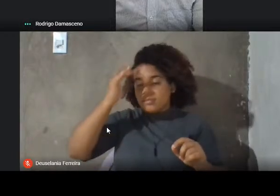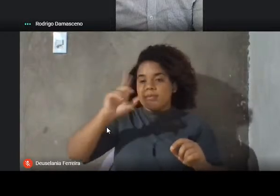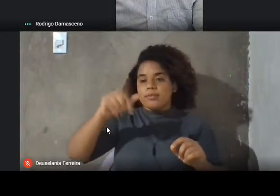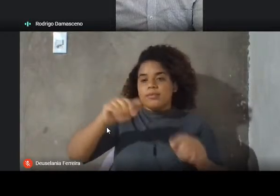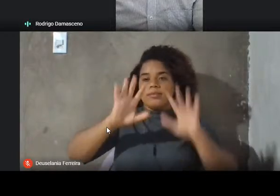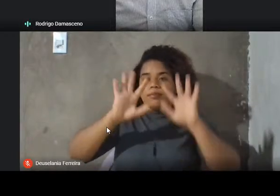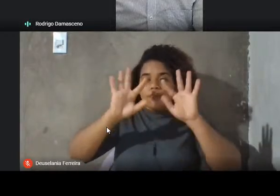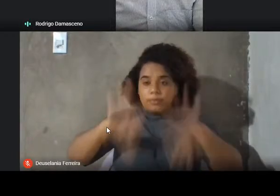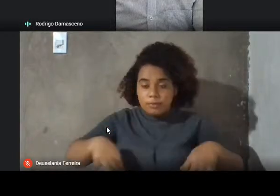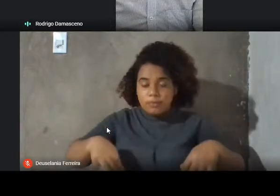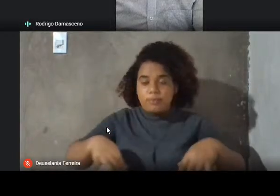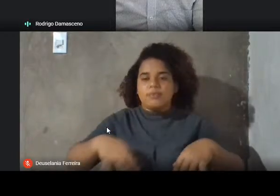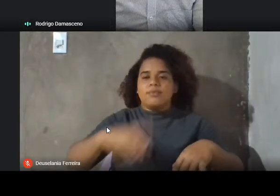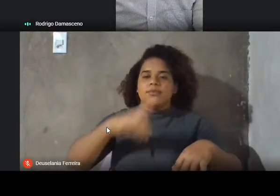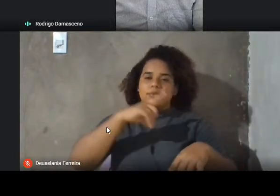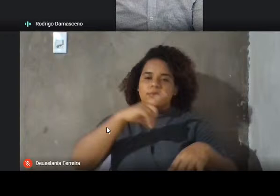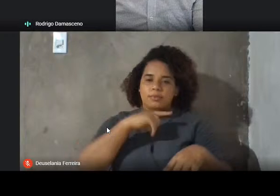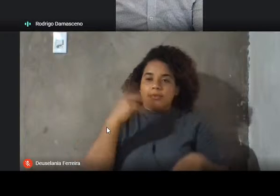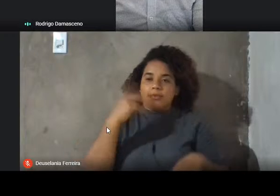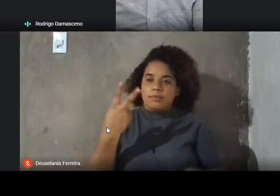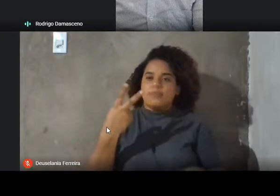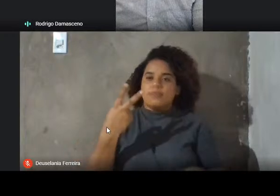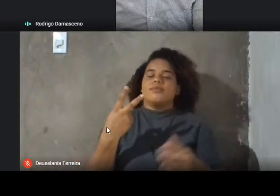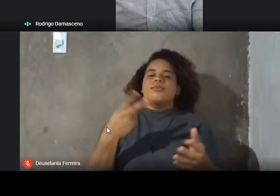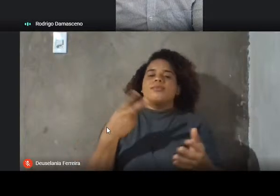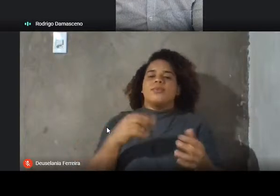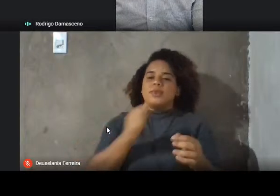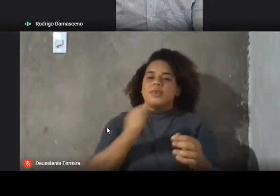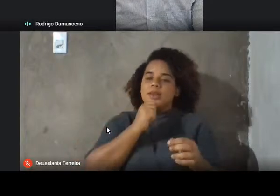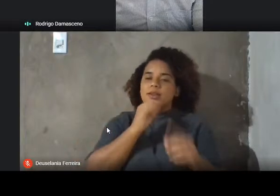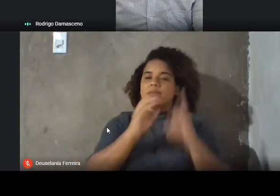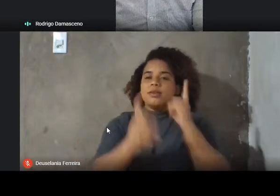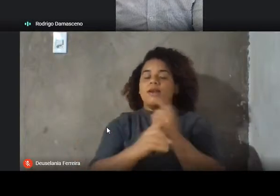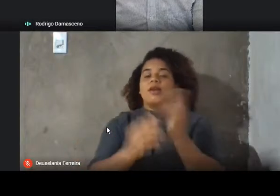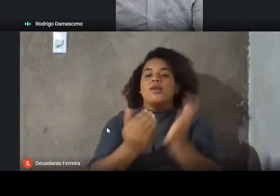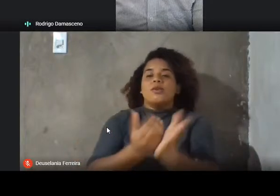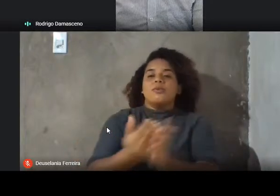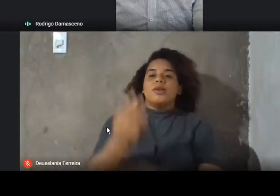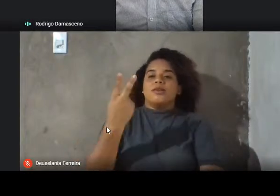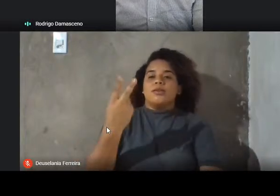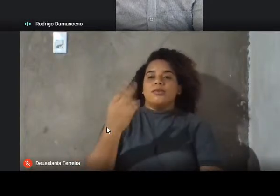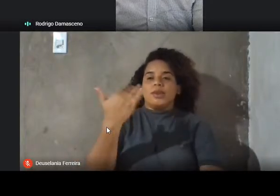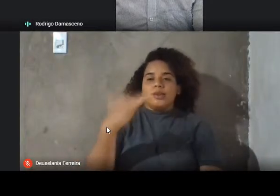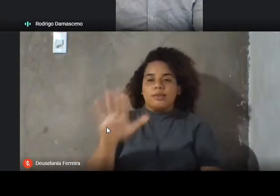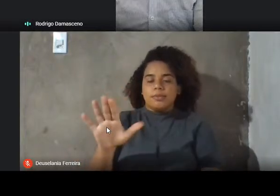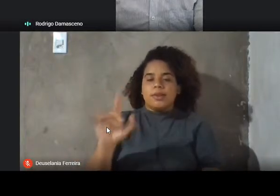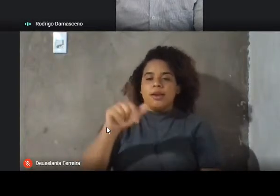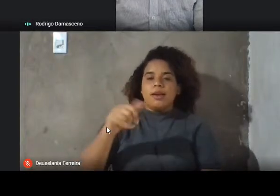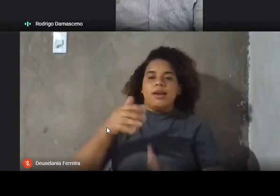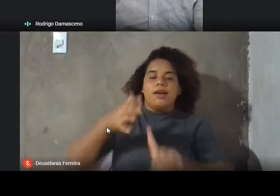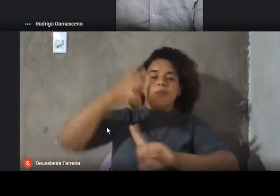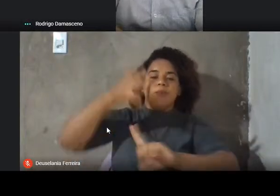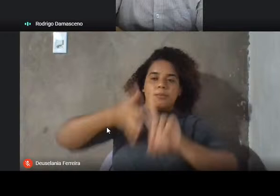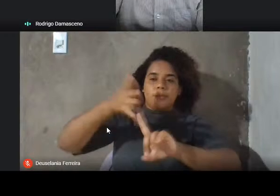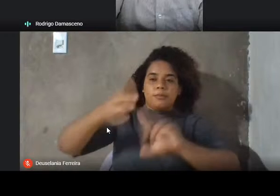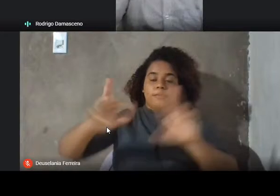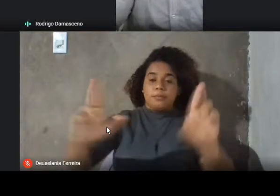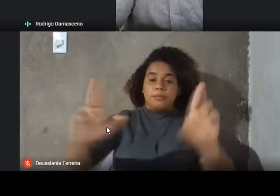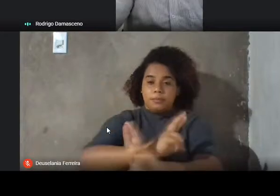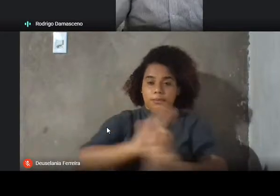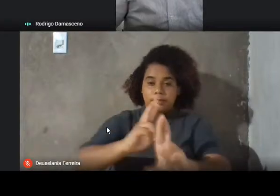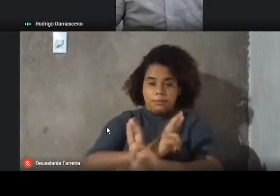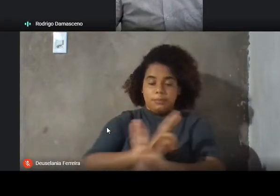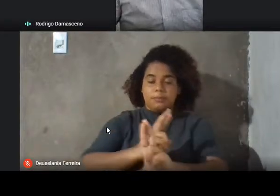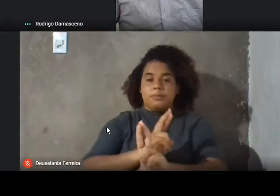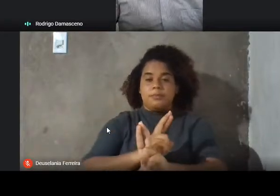dia. Teremos ainda duas atividades, uma a partir das 14h30, que é uma palestra sobre relação entre